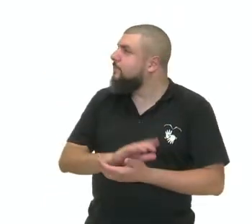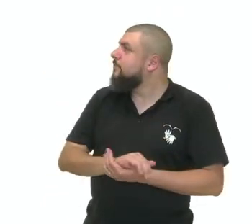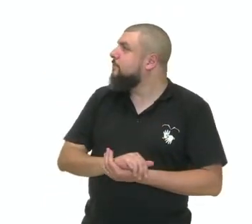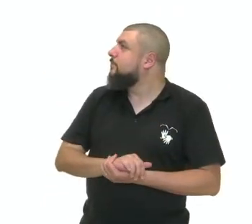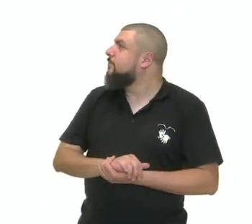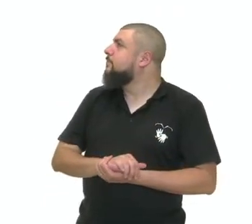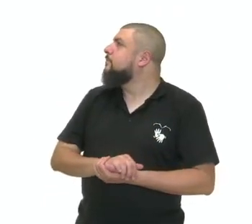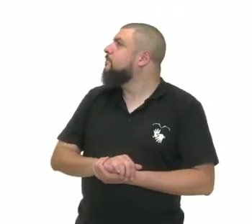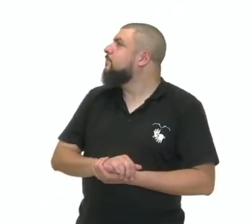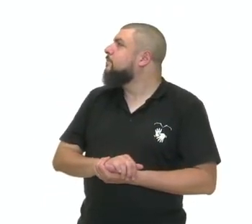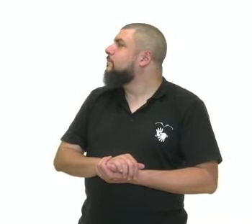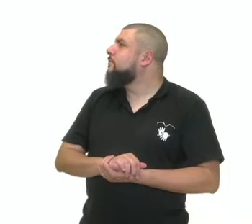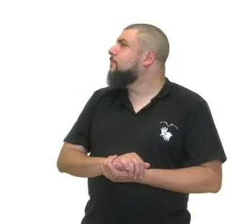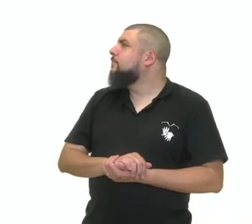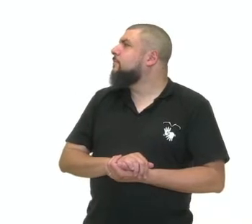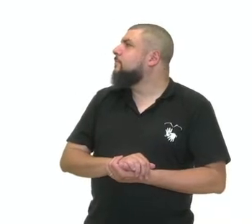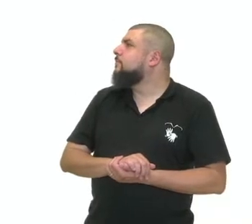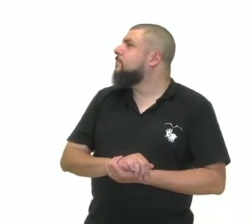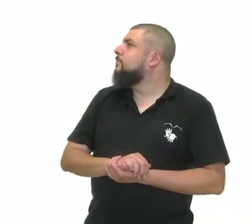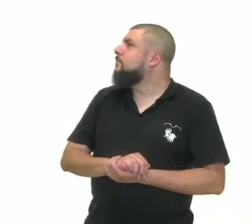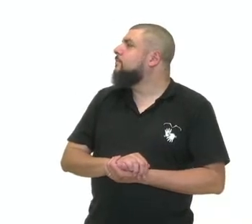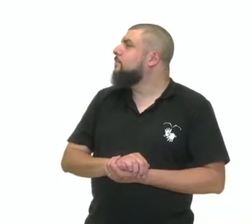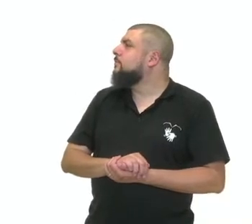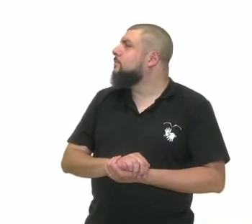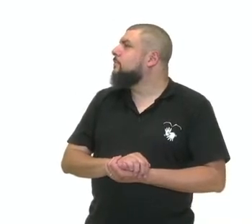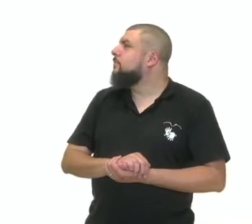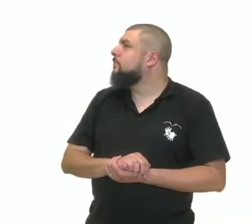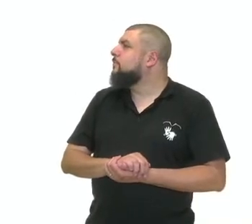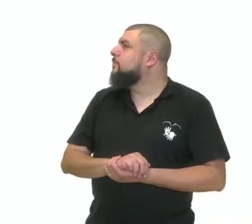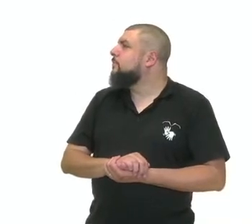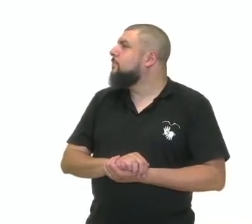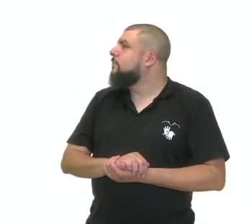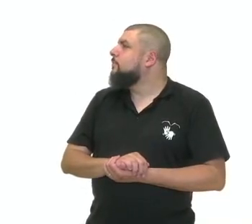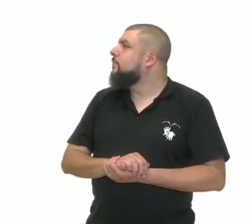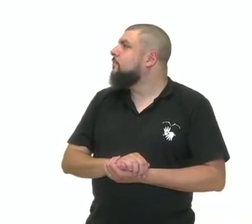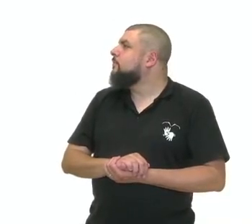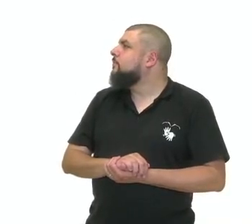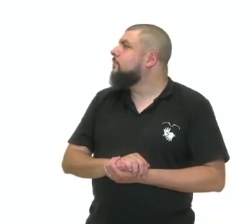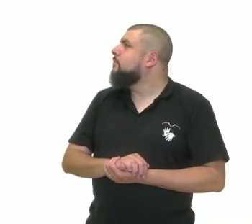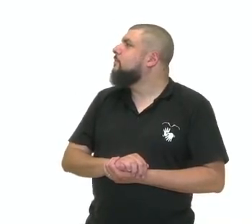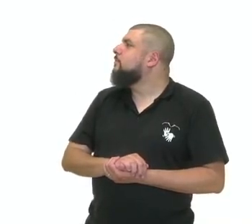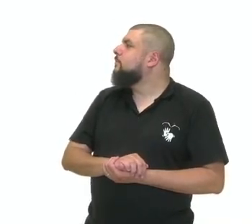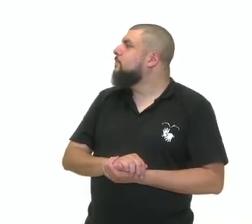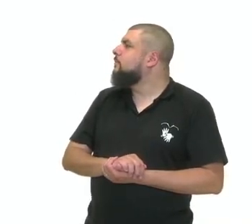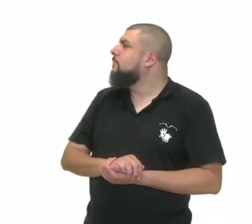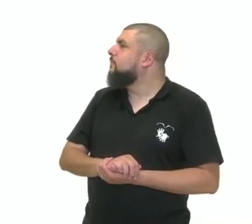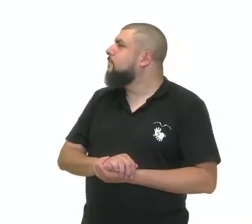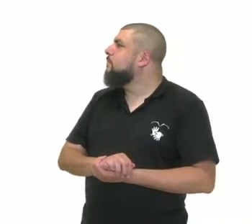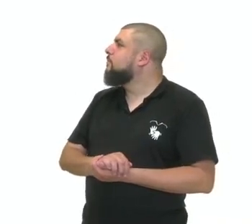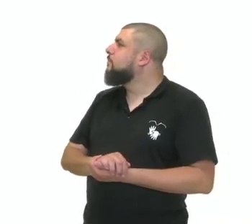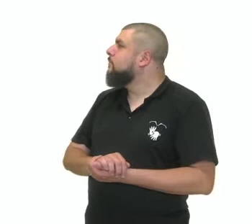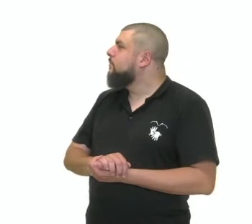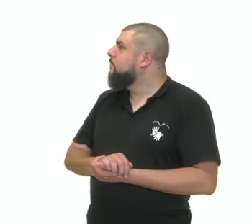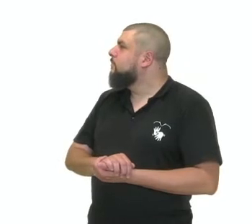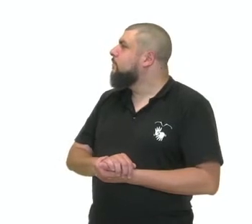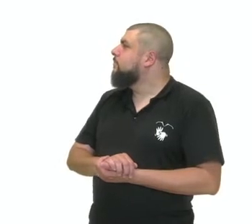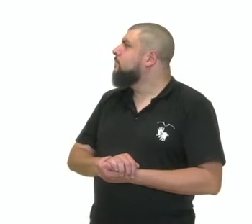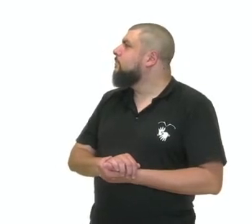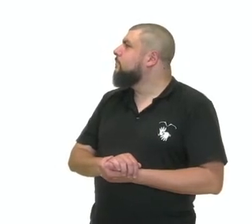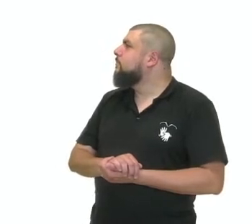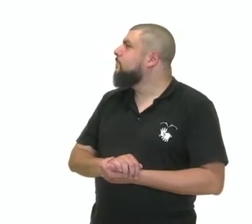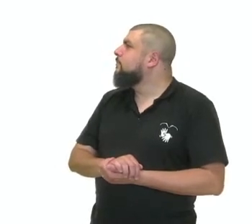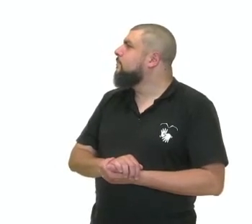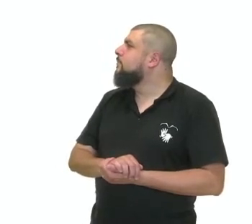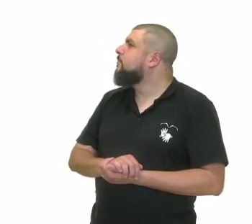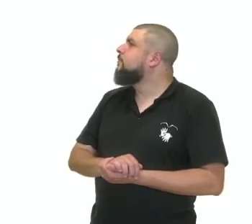criado no ano de 1903. Tem como autores Domingos Nascimento, compondo a letra, e Bento